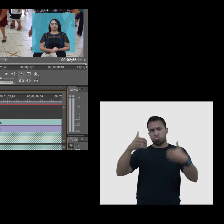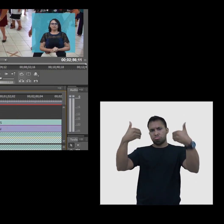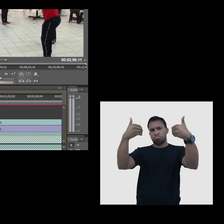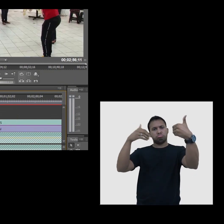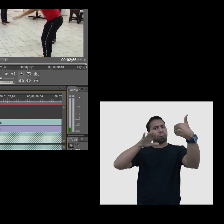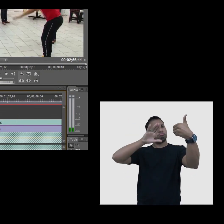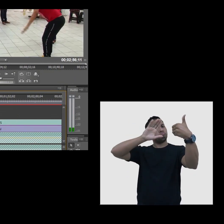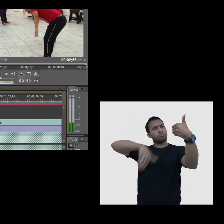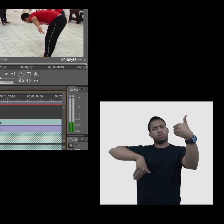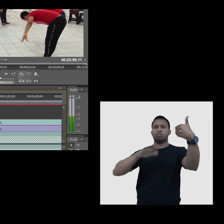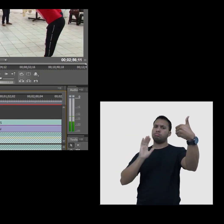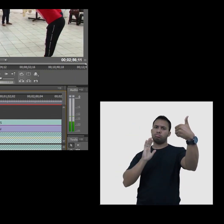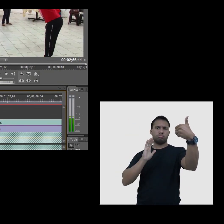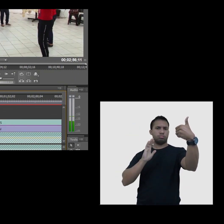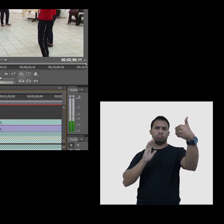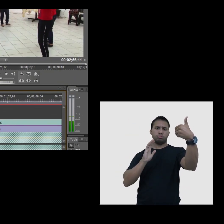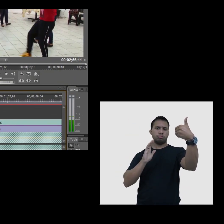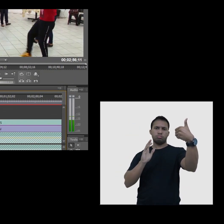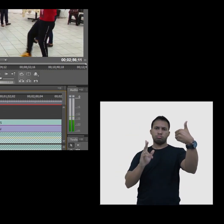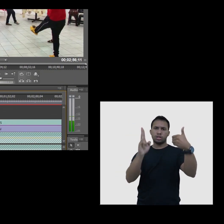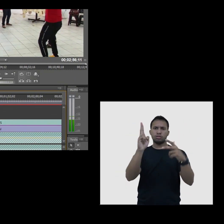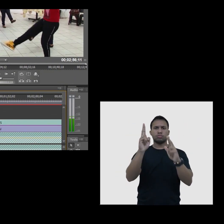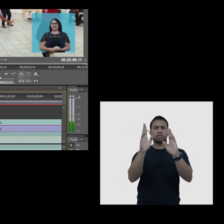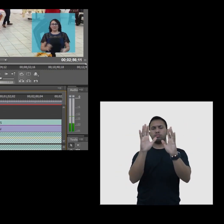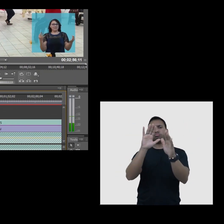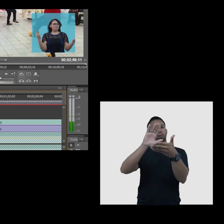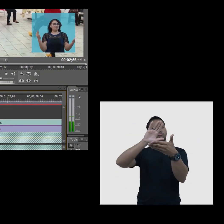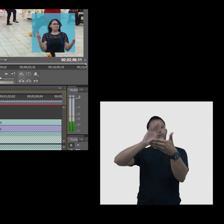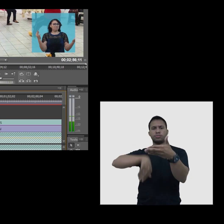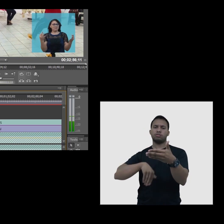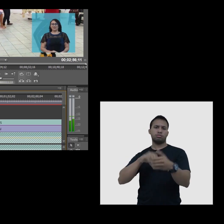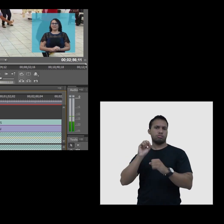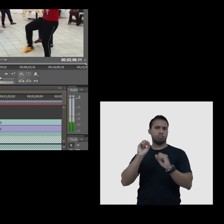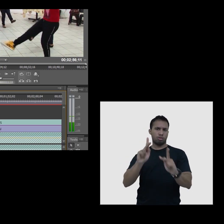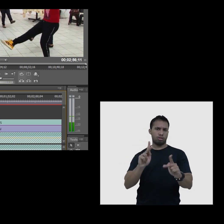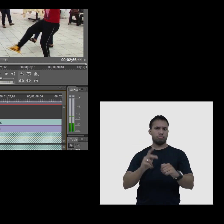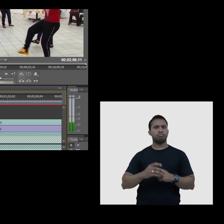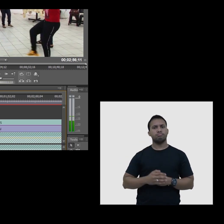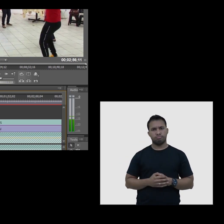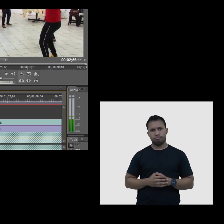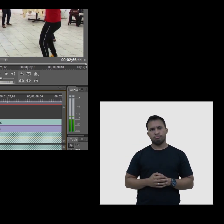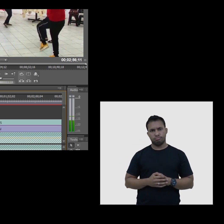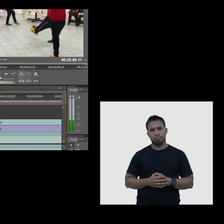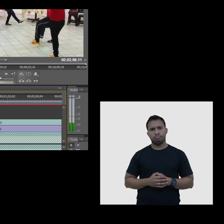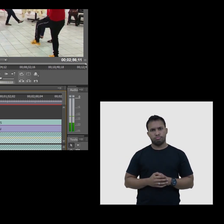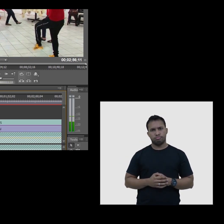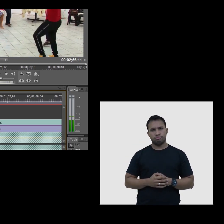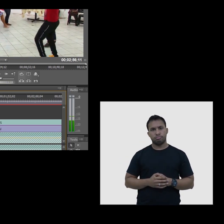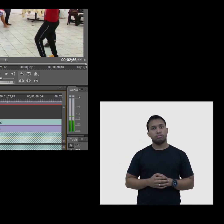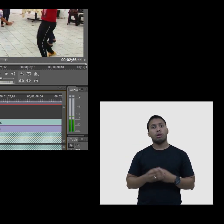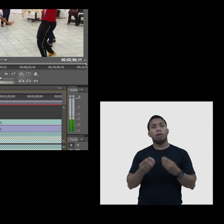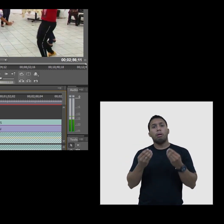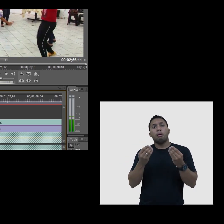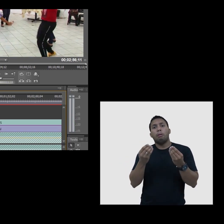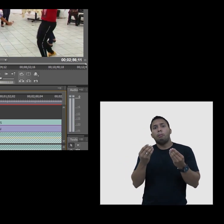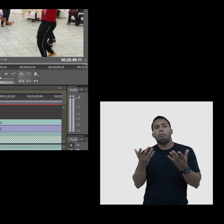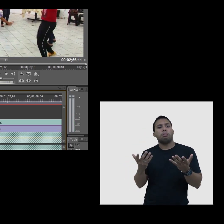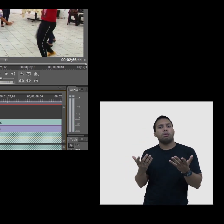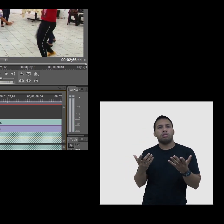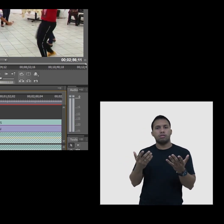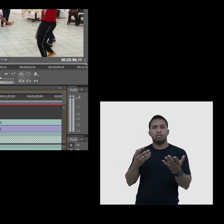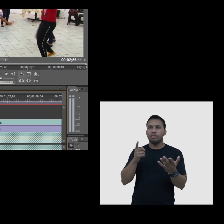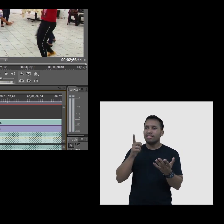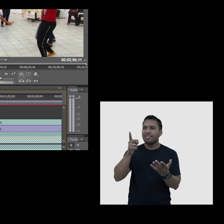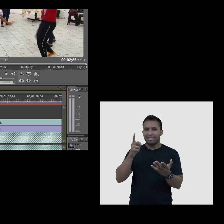tinha fala. Então, nesse intervalo aqui, a gente remove o intérprete do nosso vídeo. Corta no início, corta no fim e deleta. Para